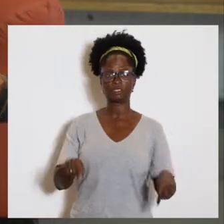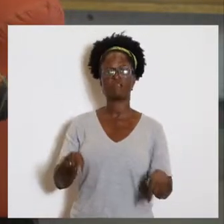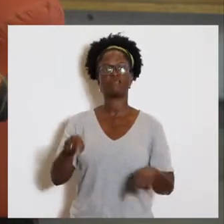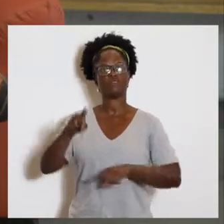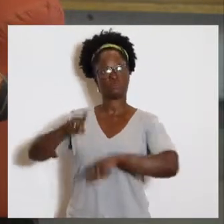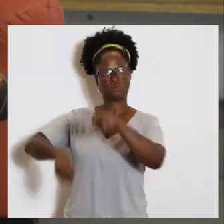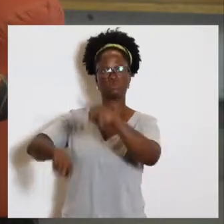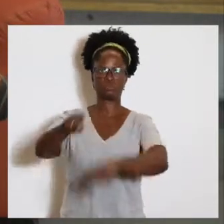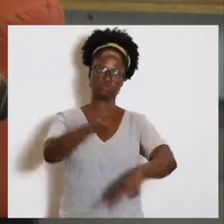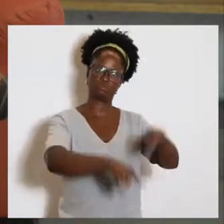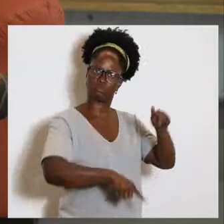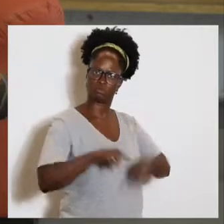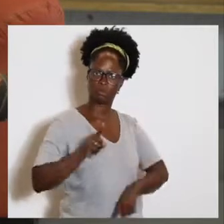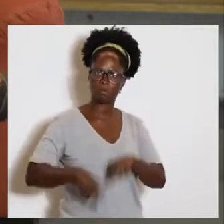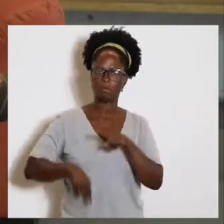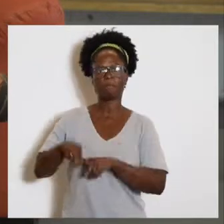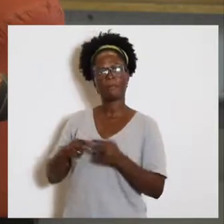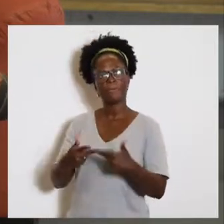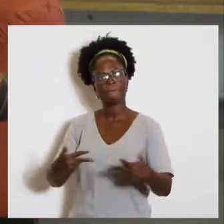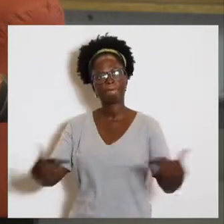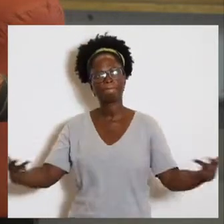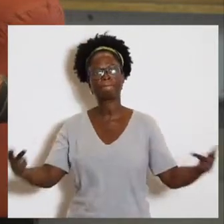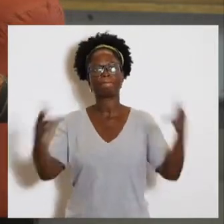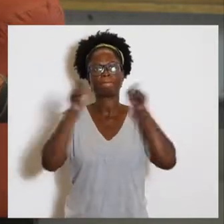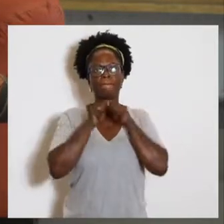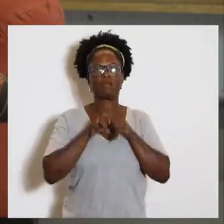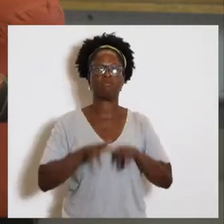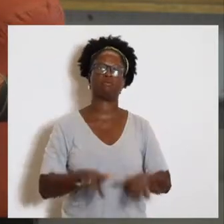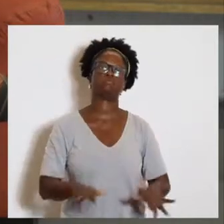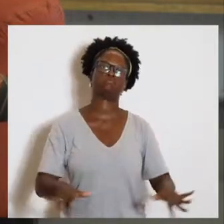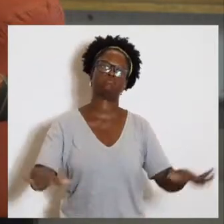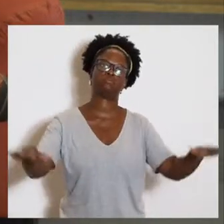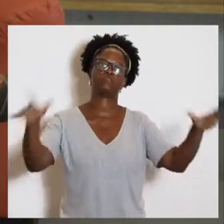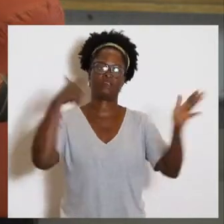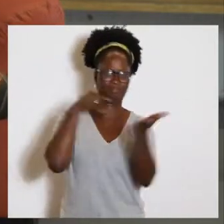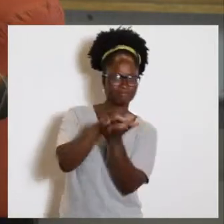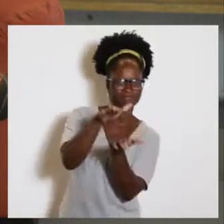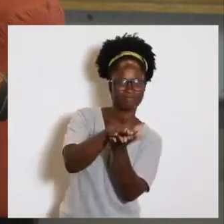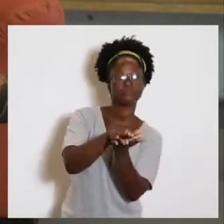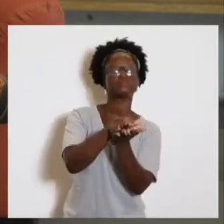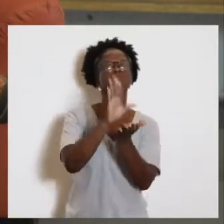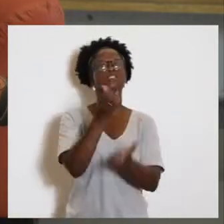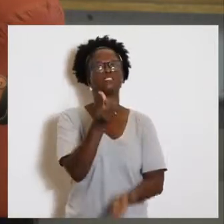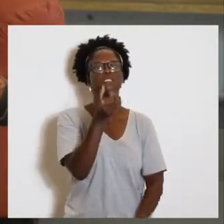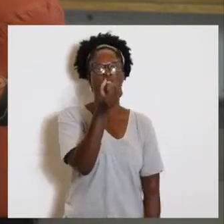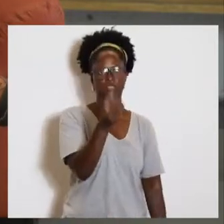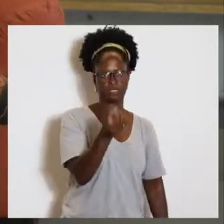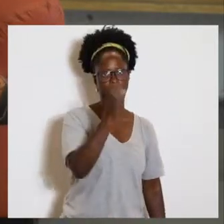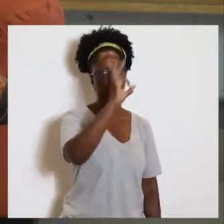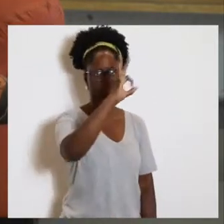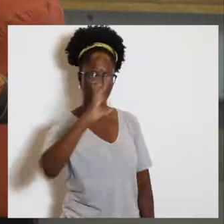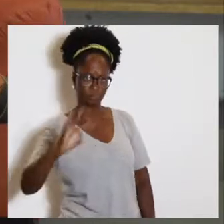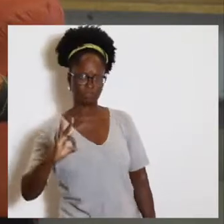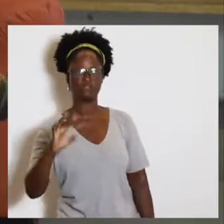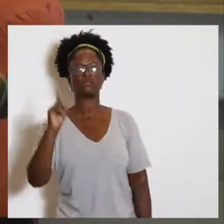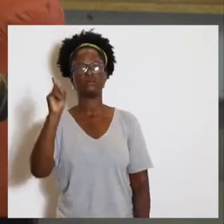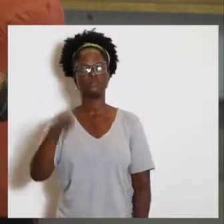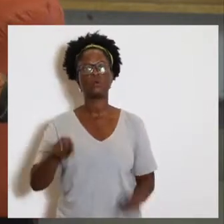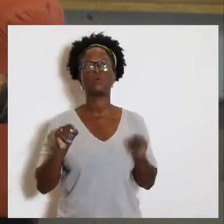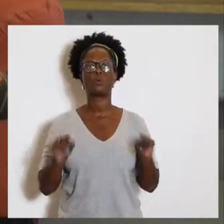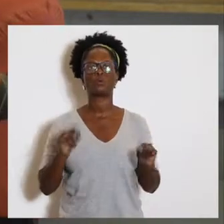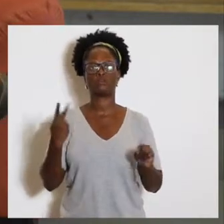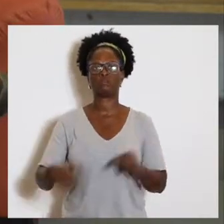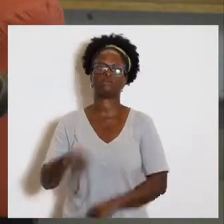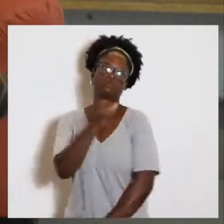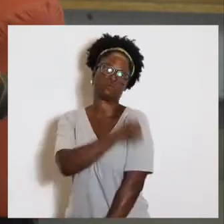esses instrumentos a esses equipamentos amplificadores deles é o mercado editorial 65 60 por cento deles são